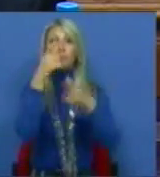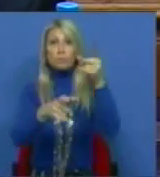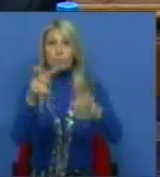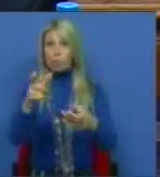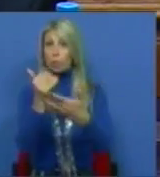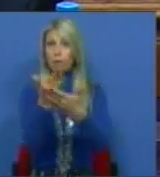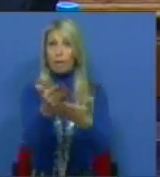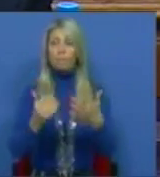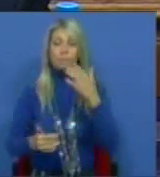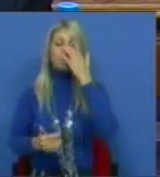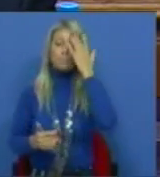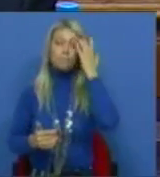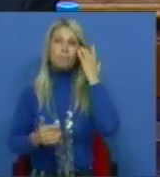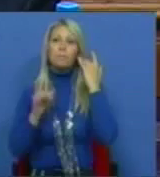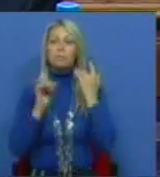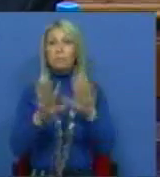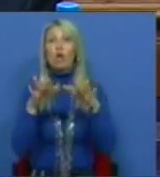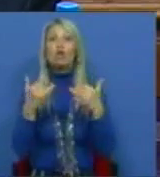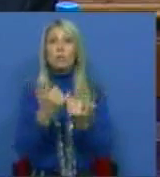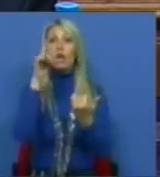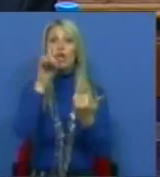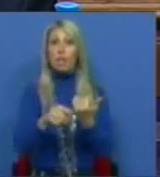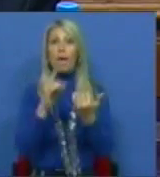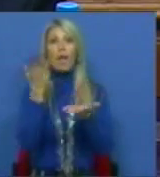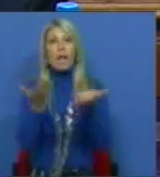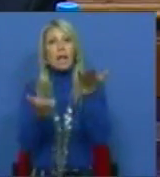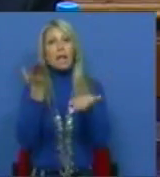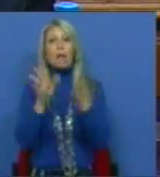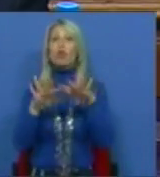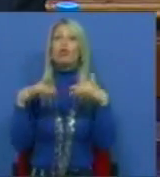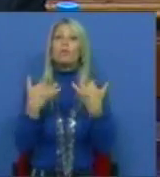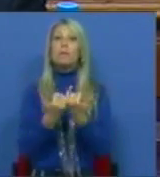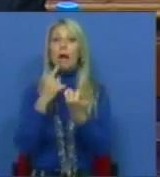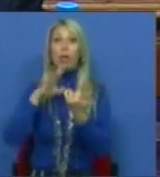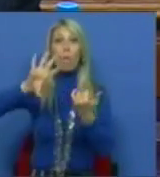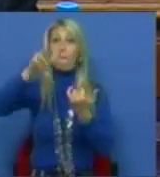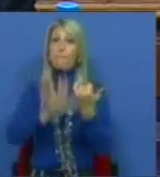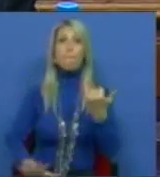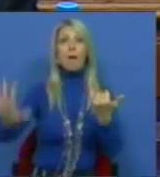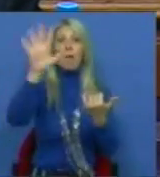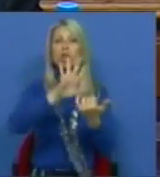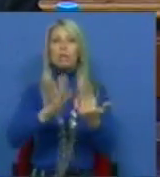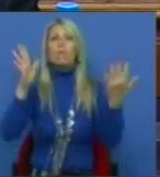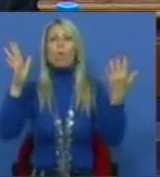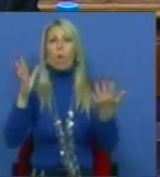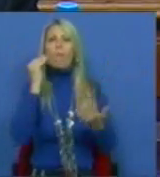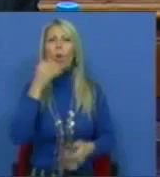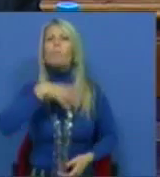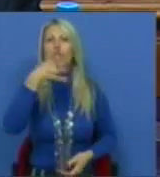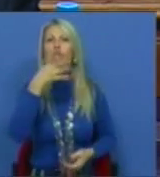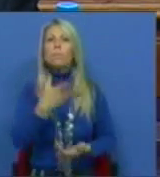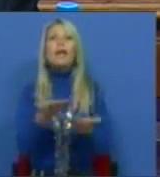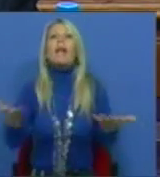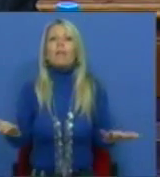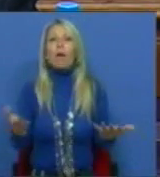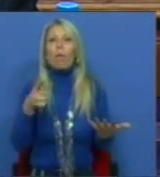população, em termos sociais também, do equilíbrio social em termos de todo o país. Bem, mas como é que se justifica então